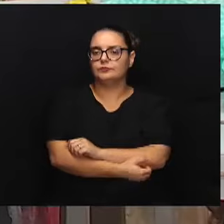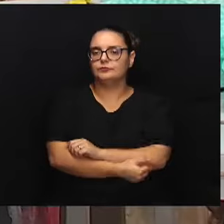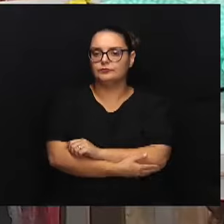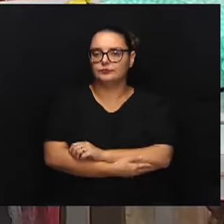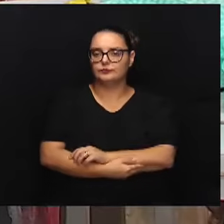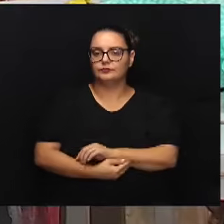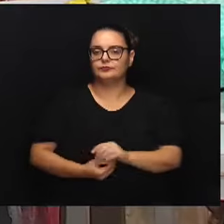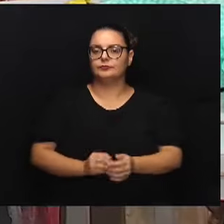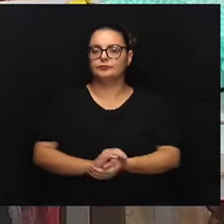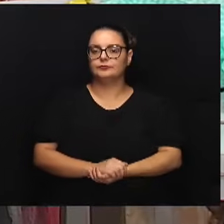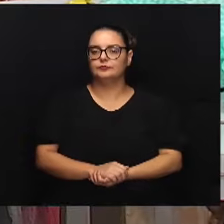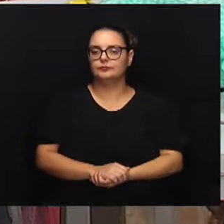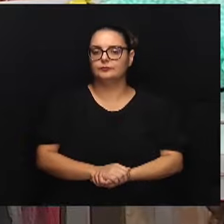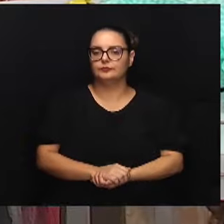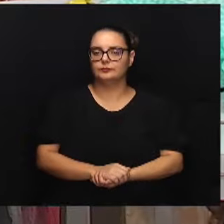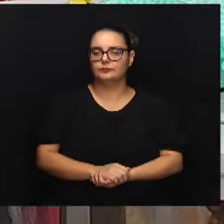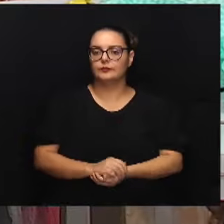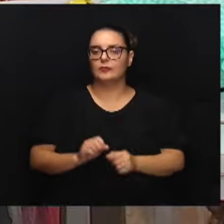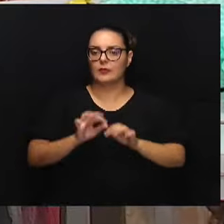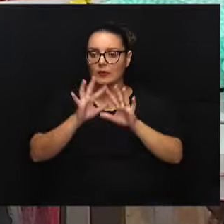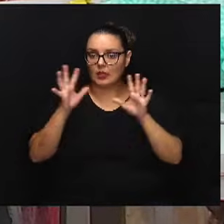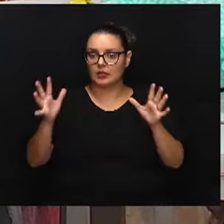Então vai clareando o tom.